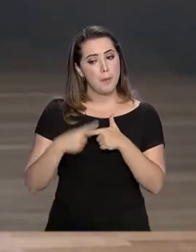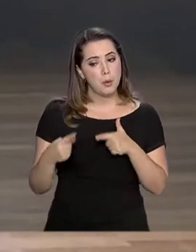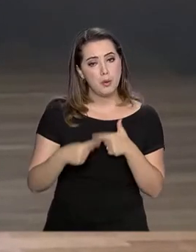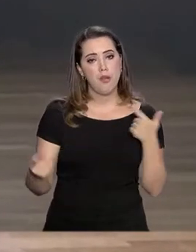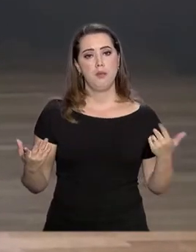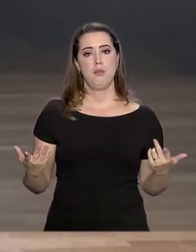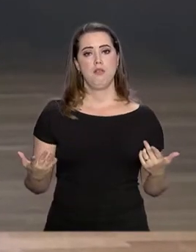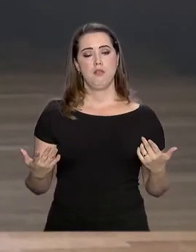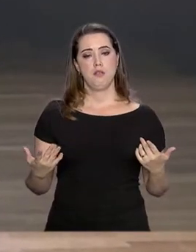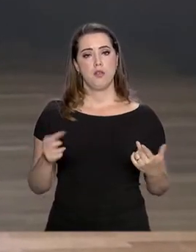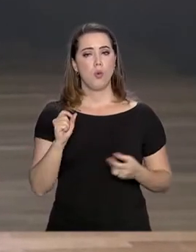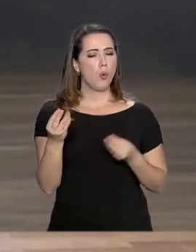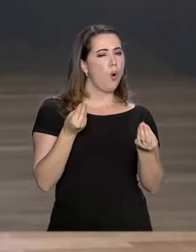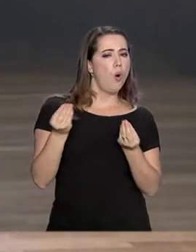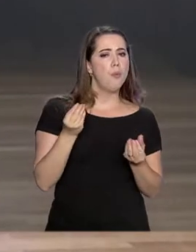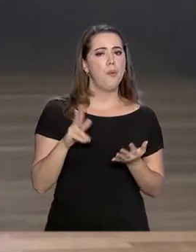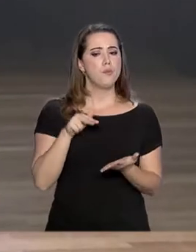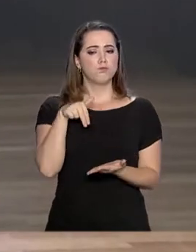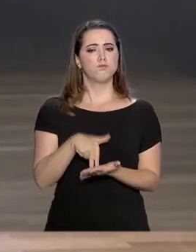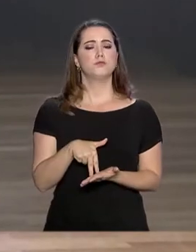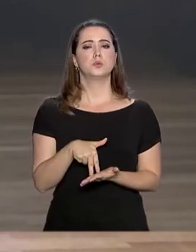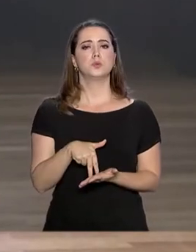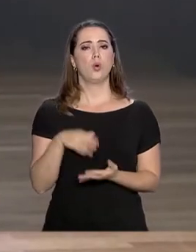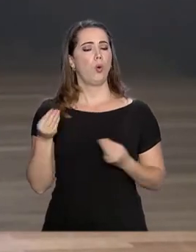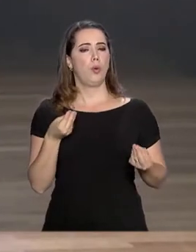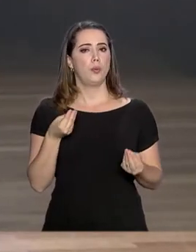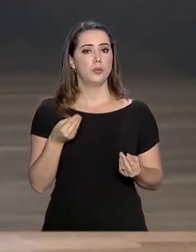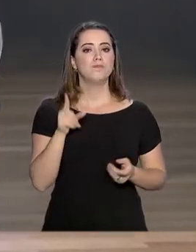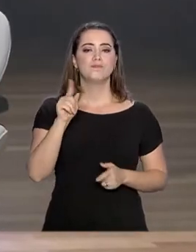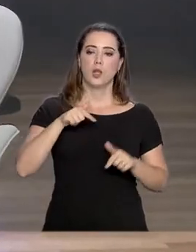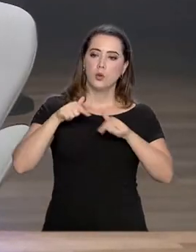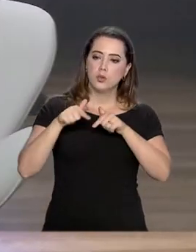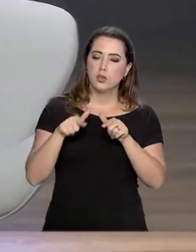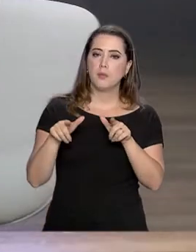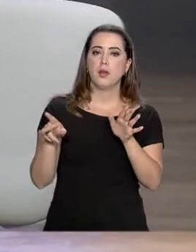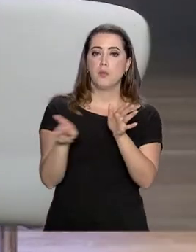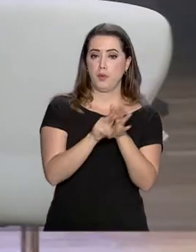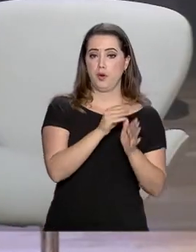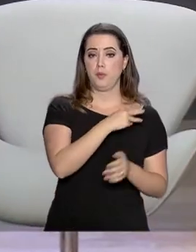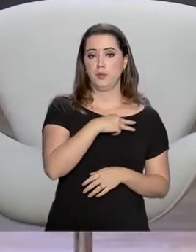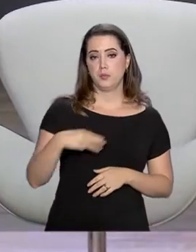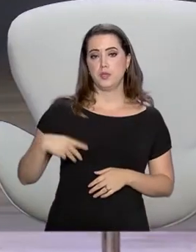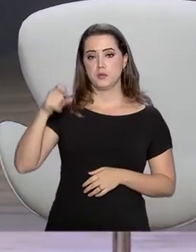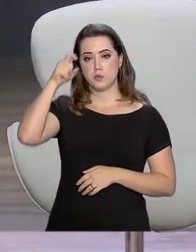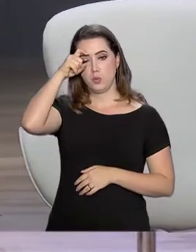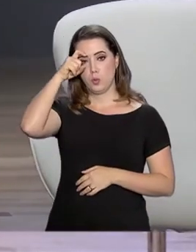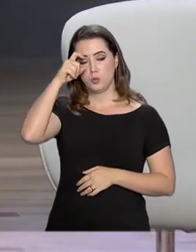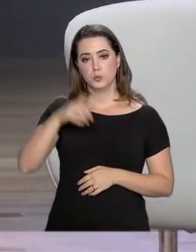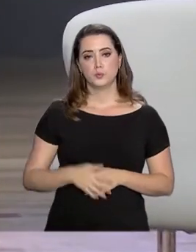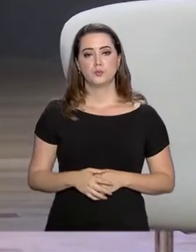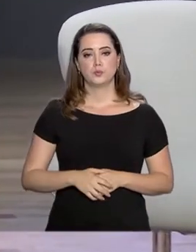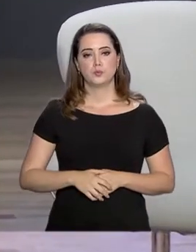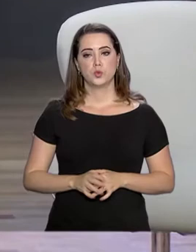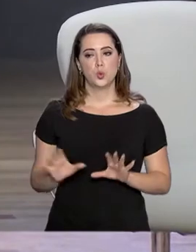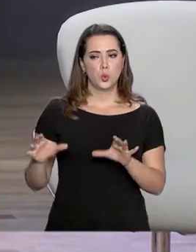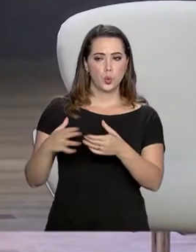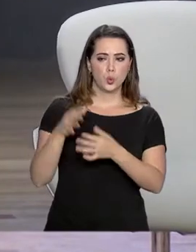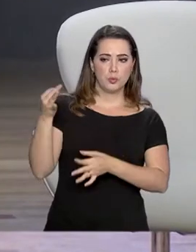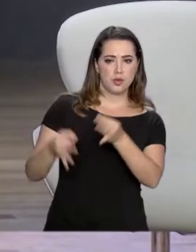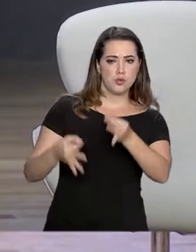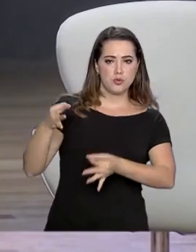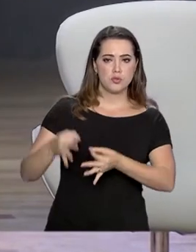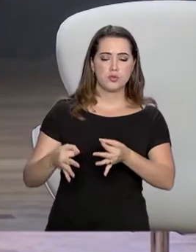E como que isso terá que ser enfrentado? É a grande tarefa do ministro Moro. Na área dele,